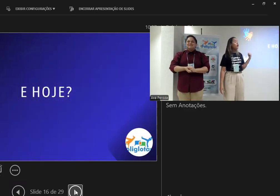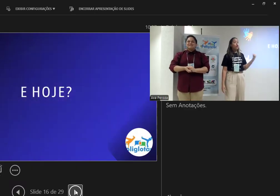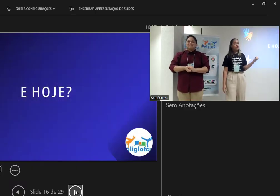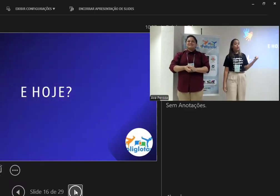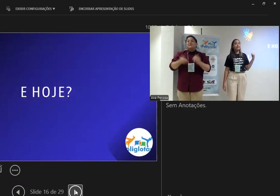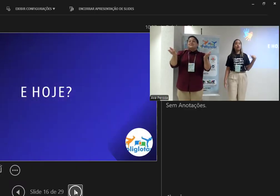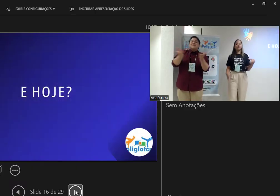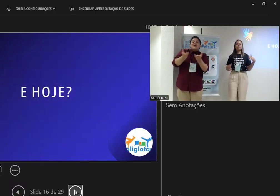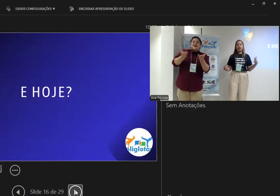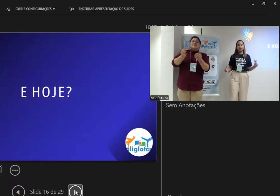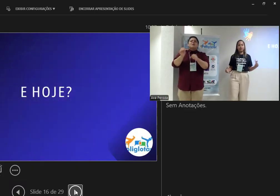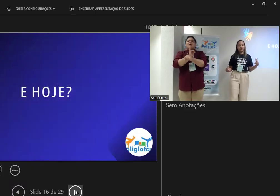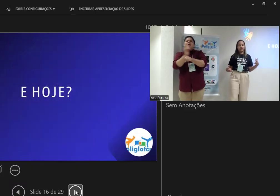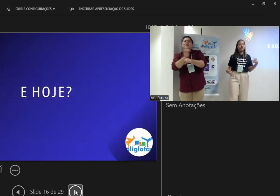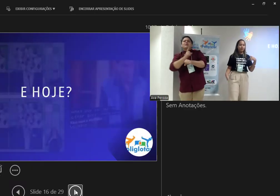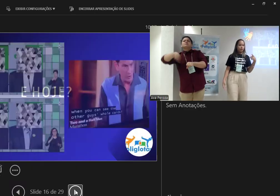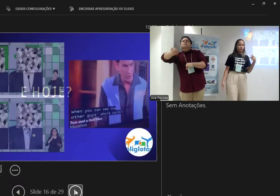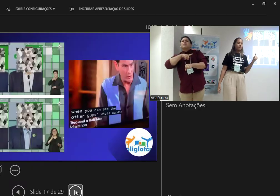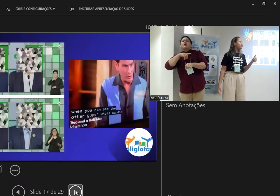E hoje, quais recursos temos?